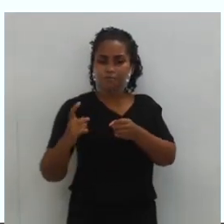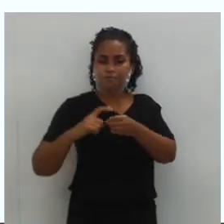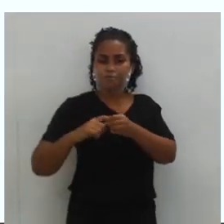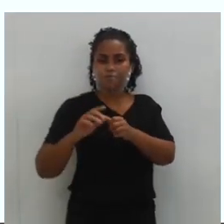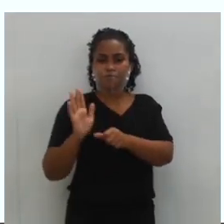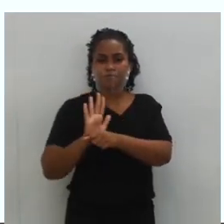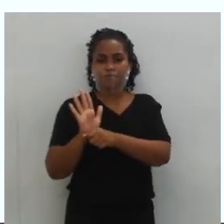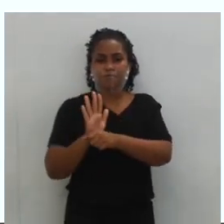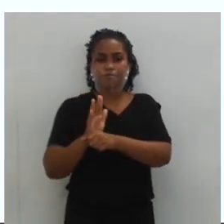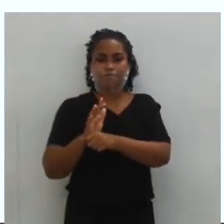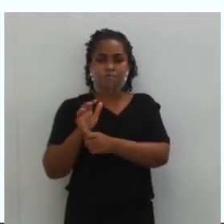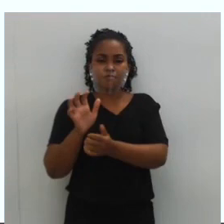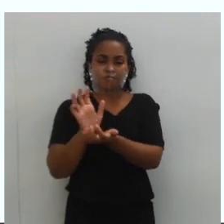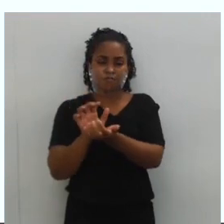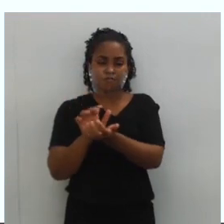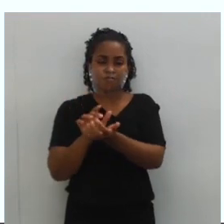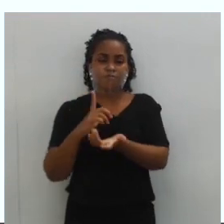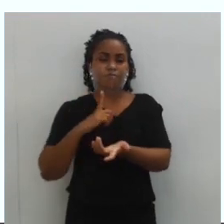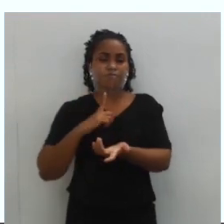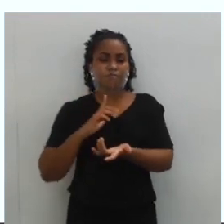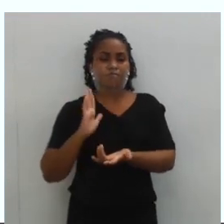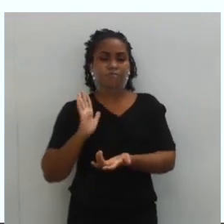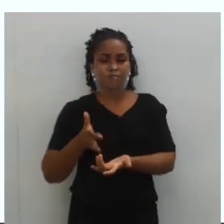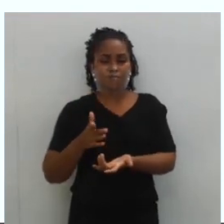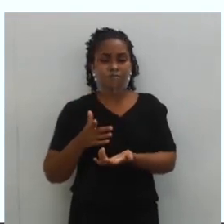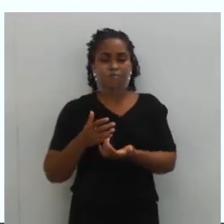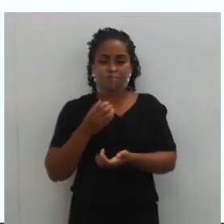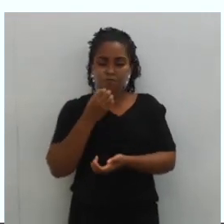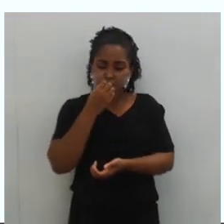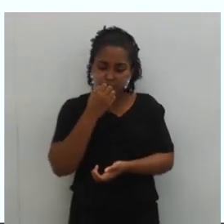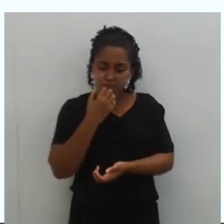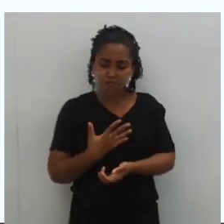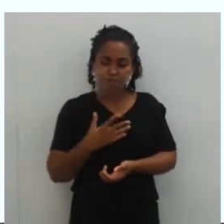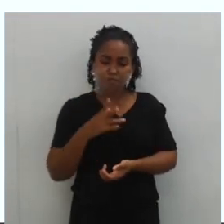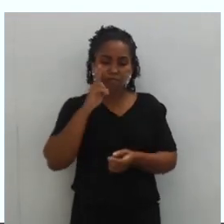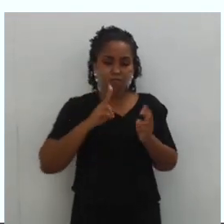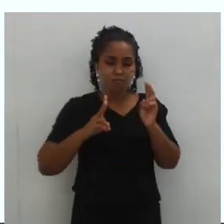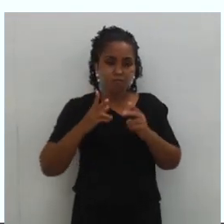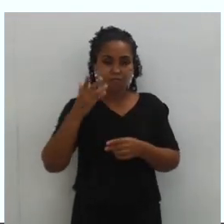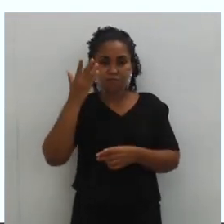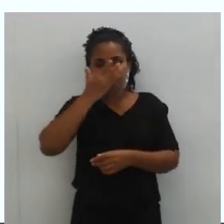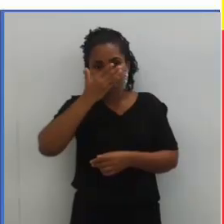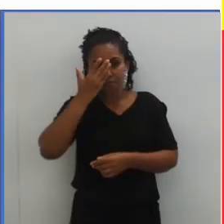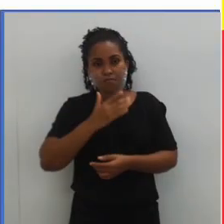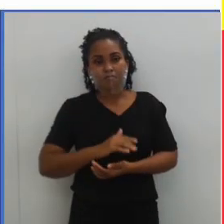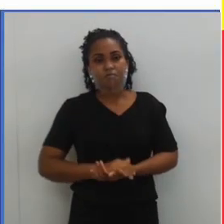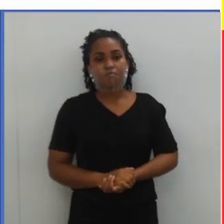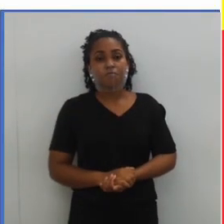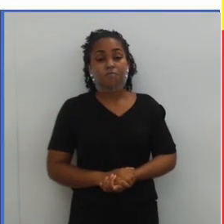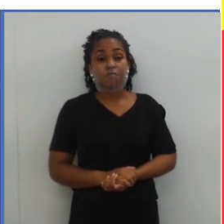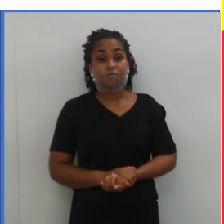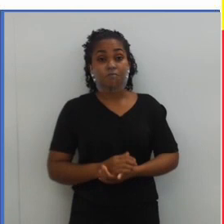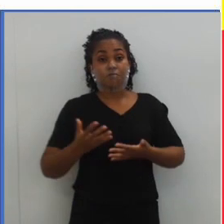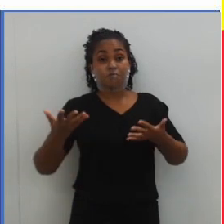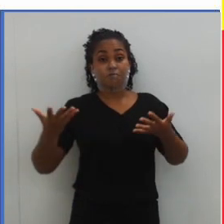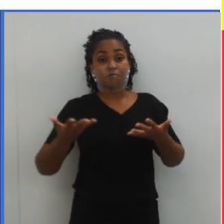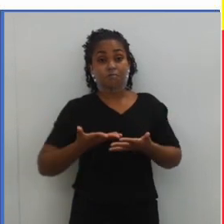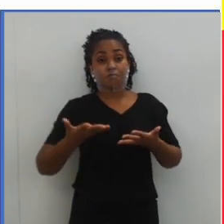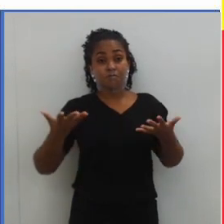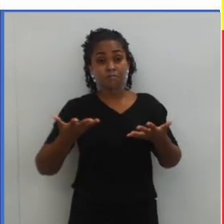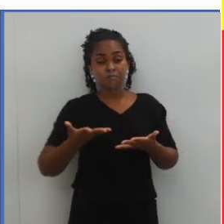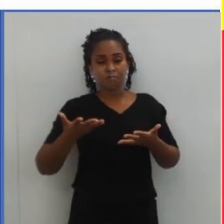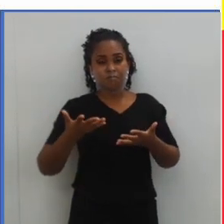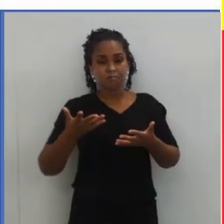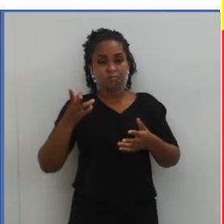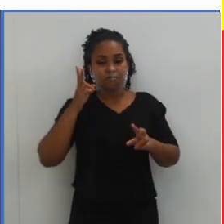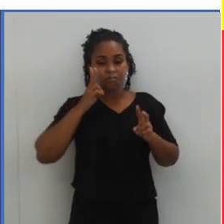cinema pernambucano, e um filme que vale a pena assistir, quem não assistiu. Aí, hoje, a cena